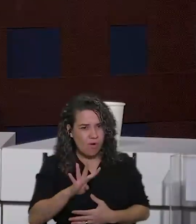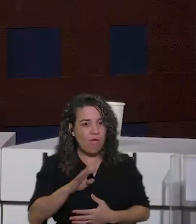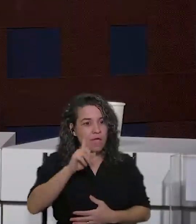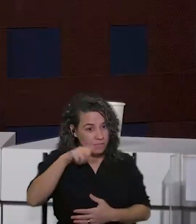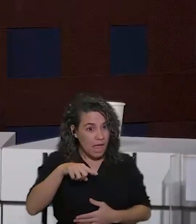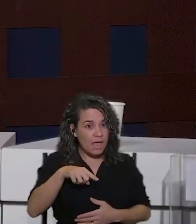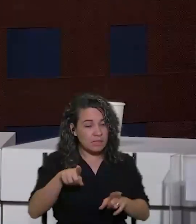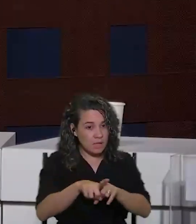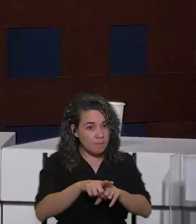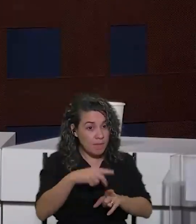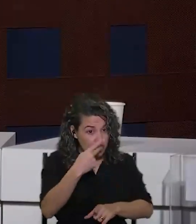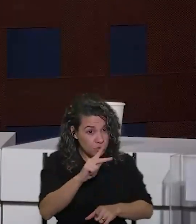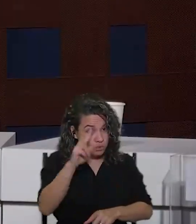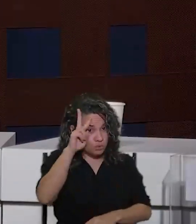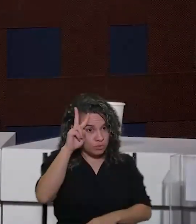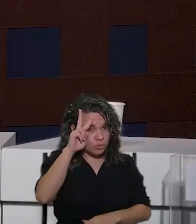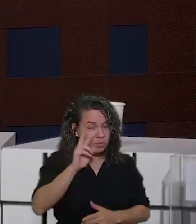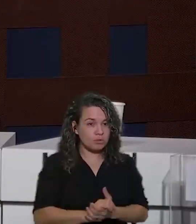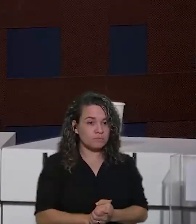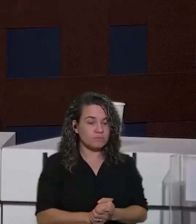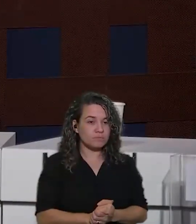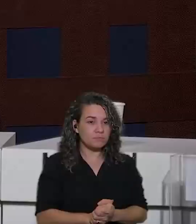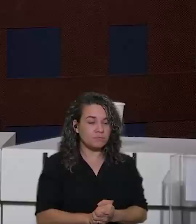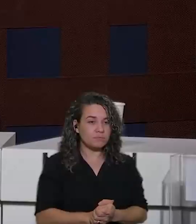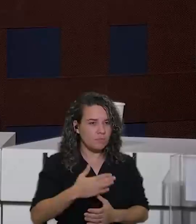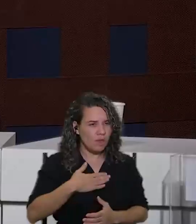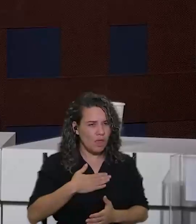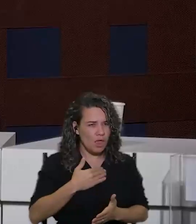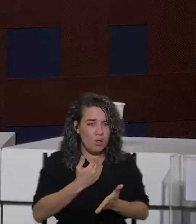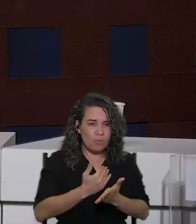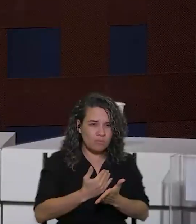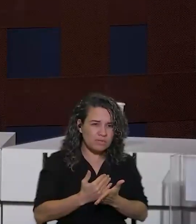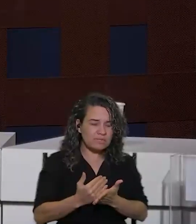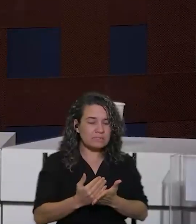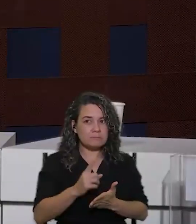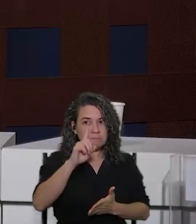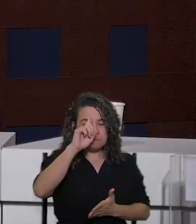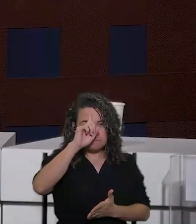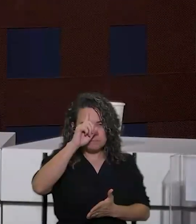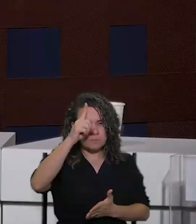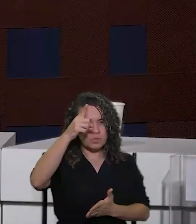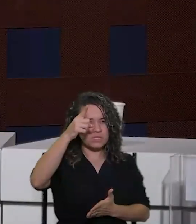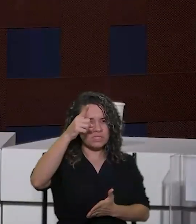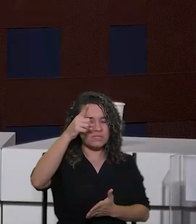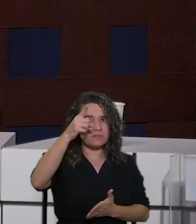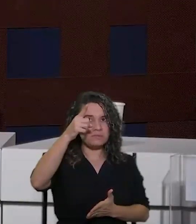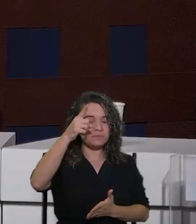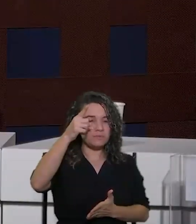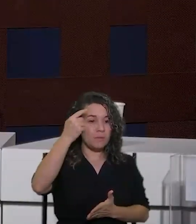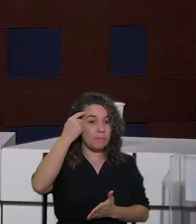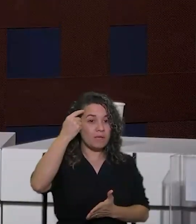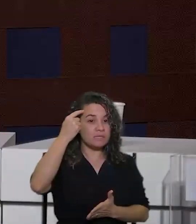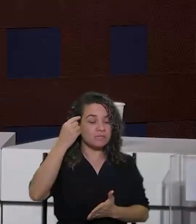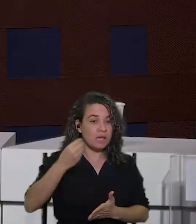avô e é também a sua história. E foi nisso que eu fui fazer uma pesquisa muito intuitiva para saber um pouco mais da história desse avô, porque,